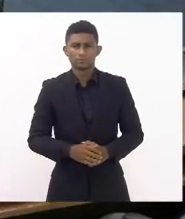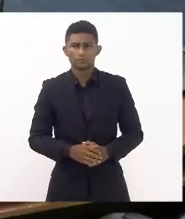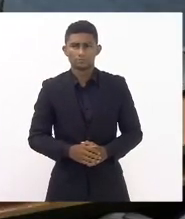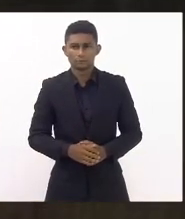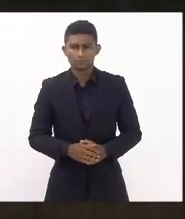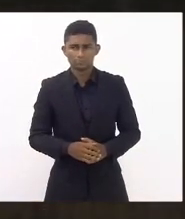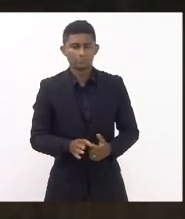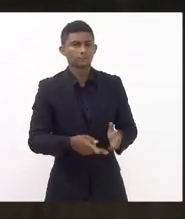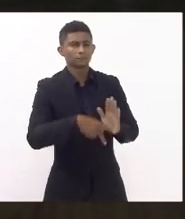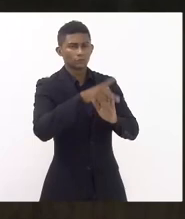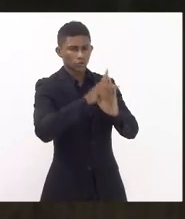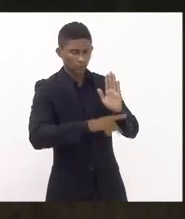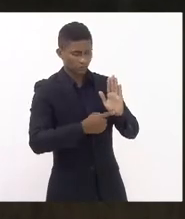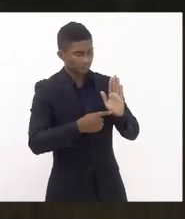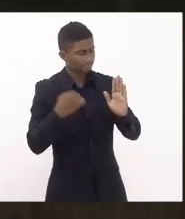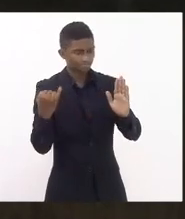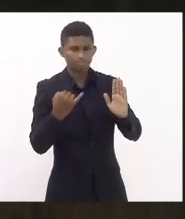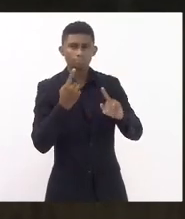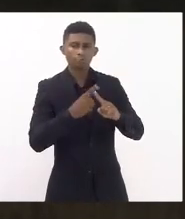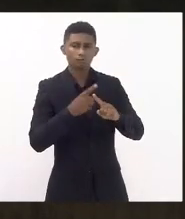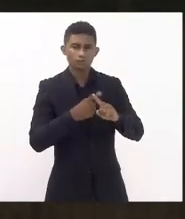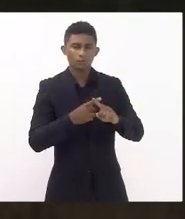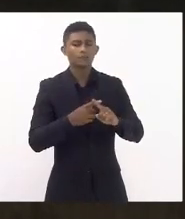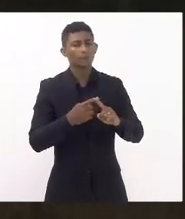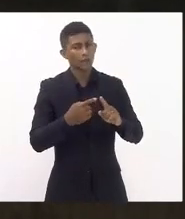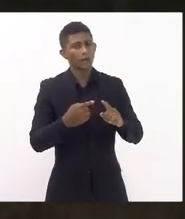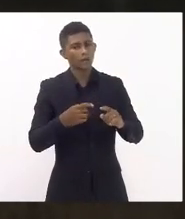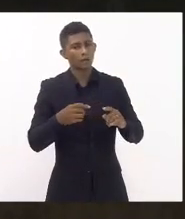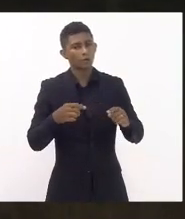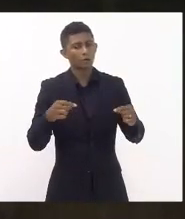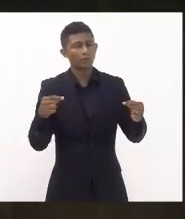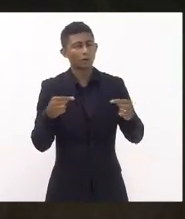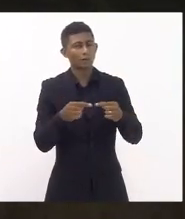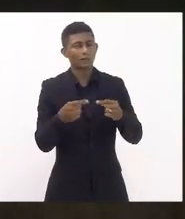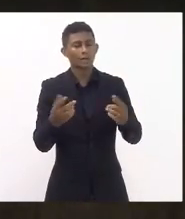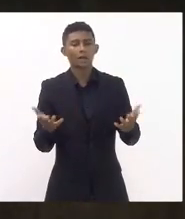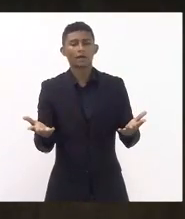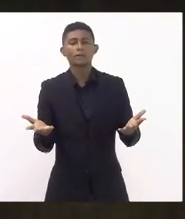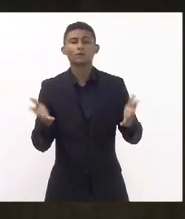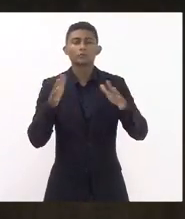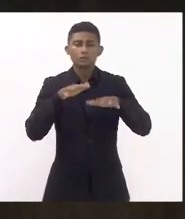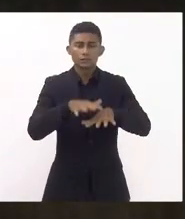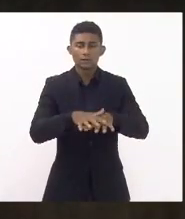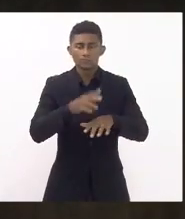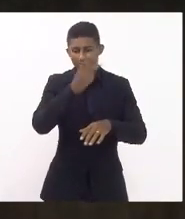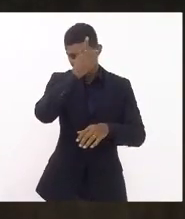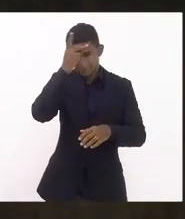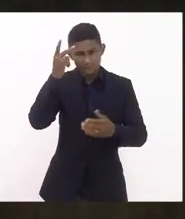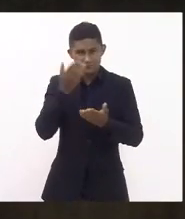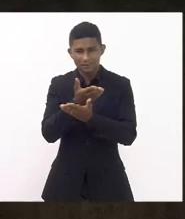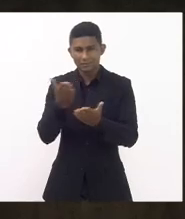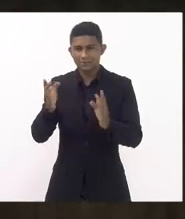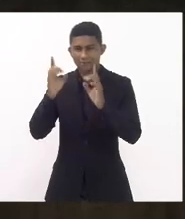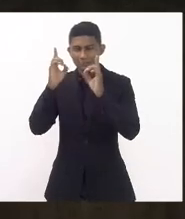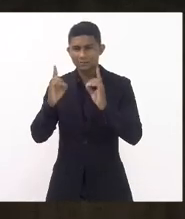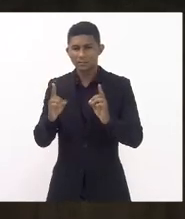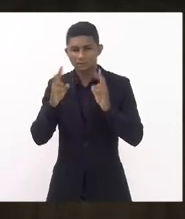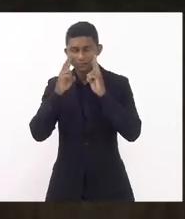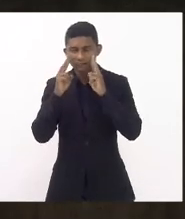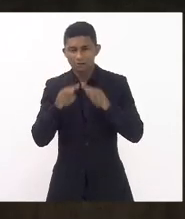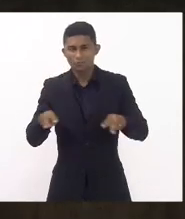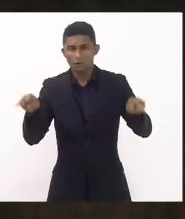Projeto importante, que se preocupa com a inclusão das pessoas com deficiência visual. No mérito, o parecer